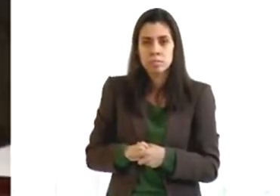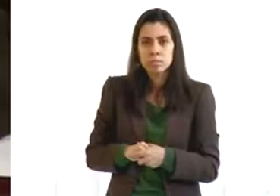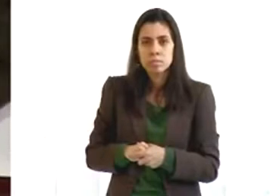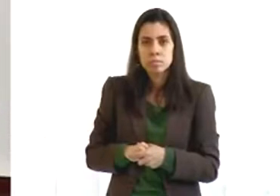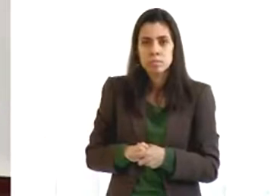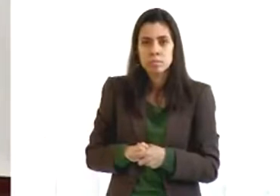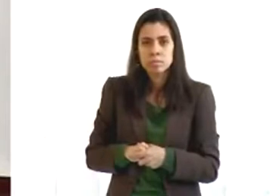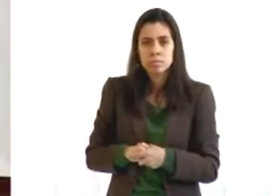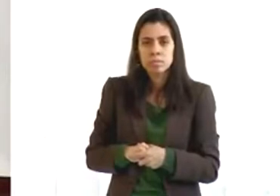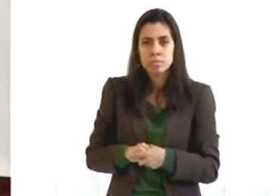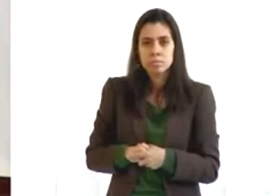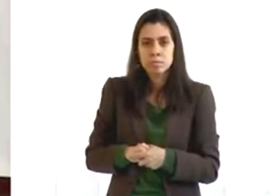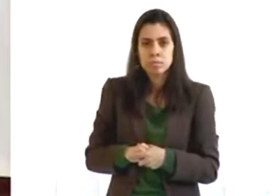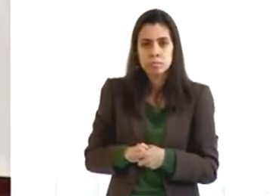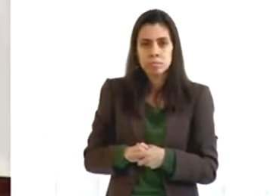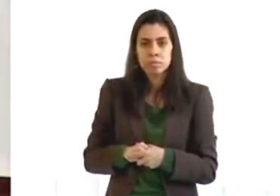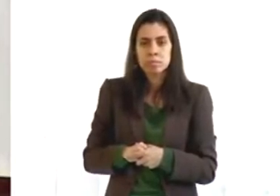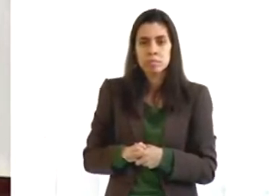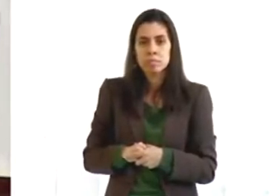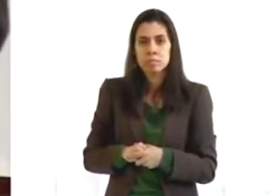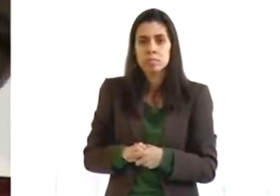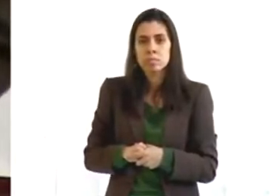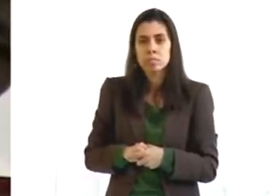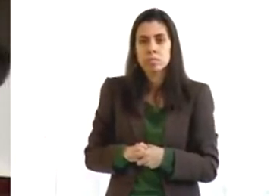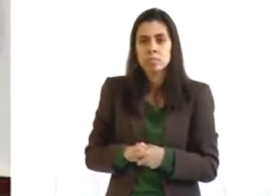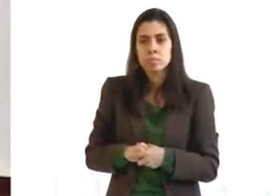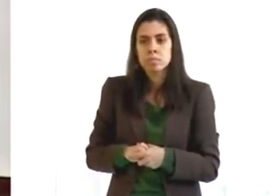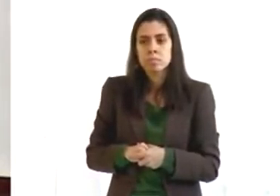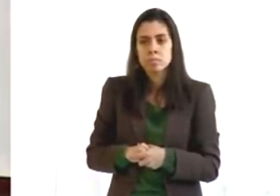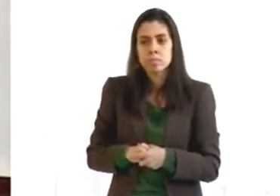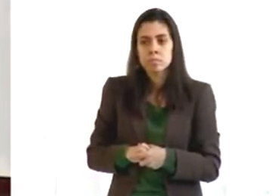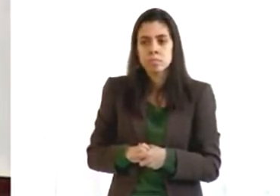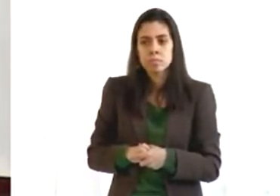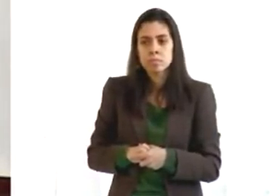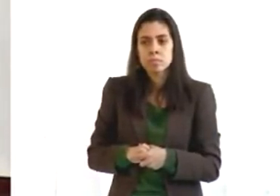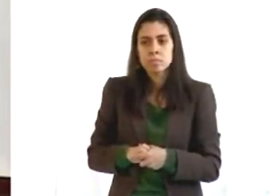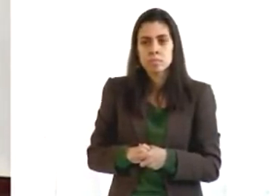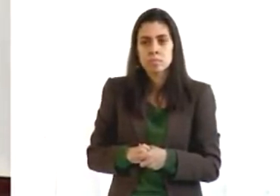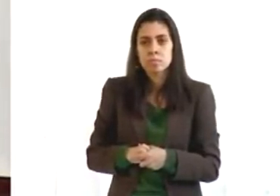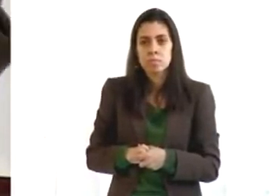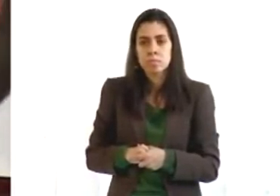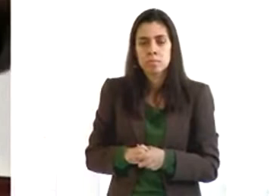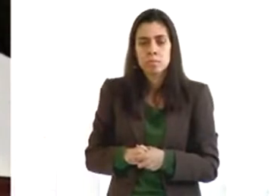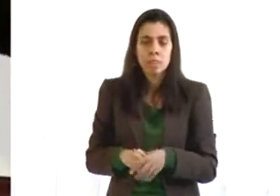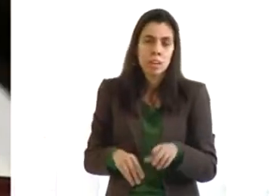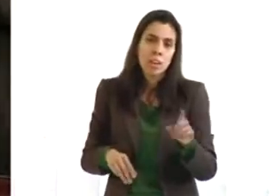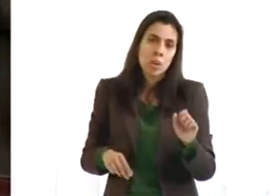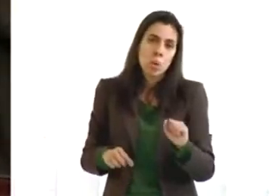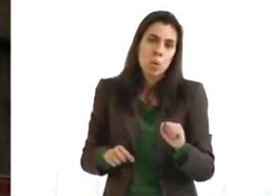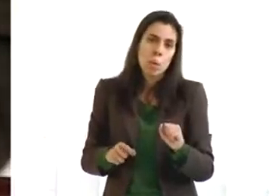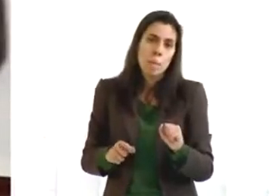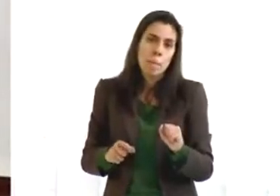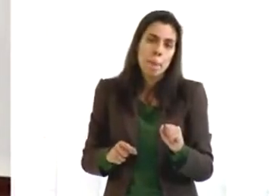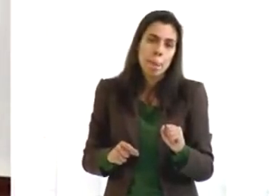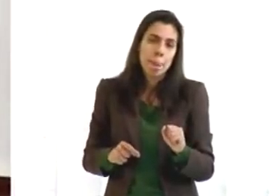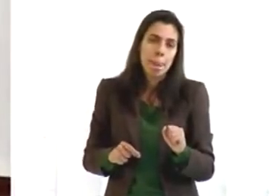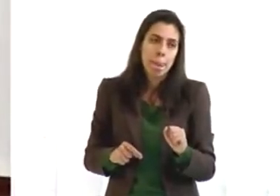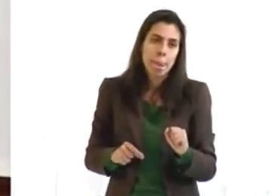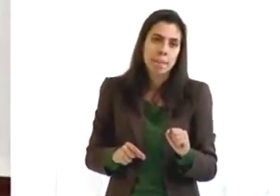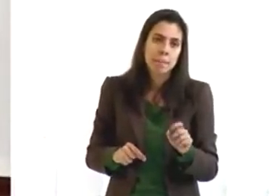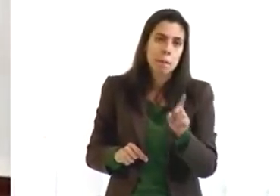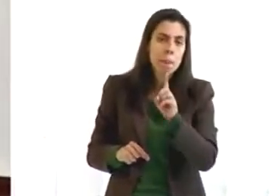pregar e nos ensinar sobre a doutrina do batismo. Tem pessoas que gostam de criar polêmica aqui, porque diz que então ambos descem do carro, o